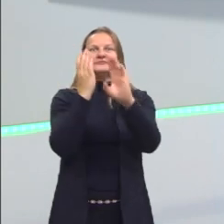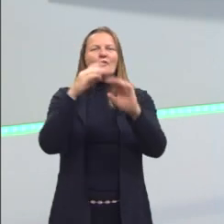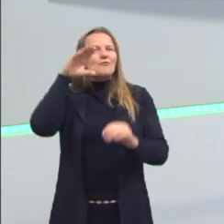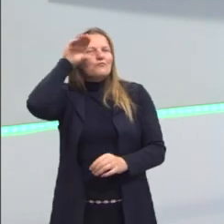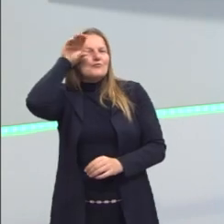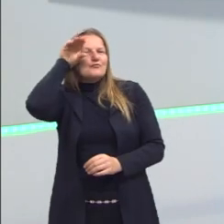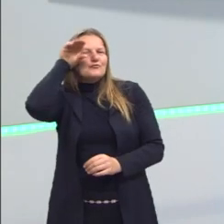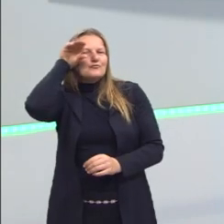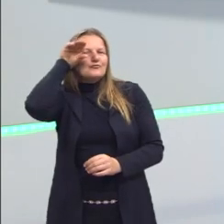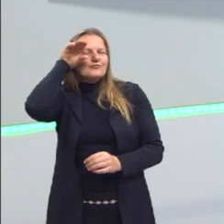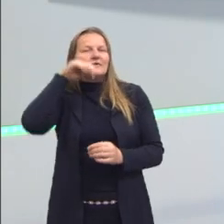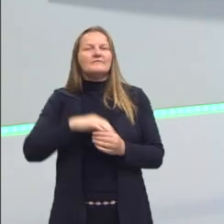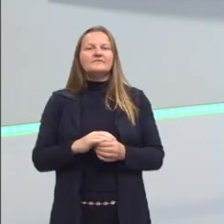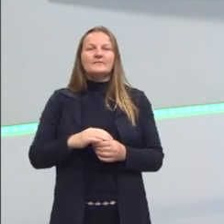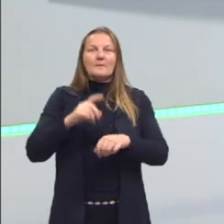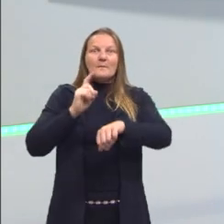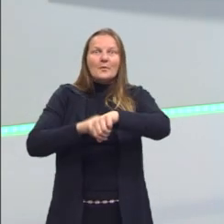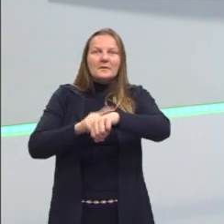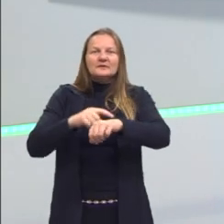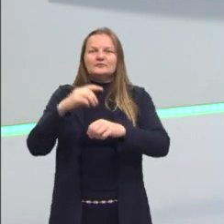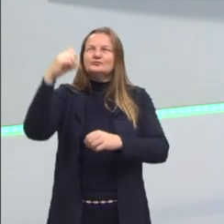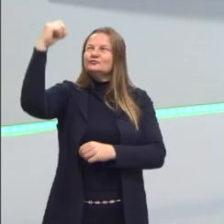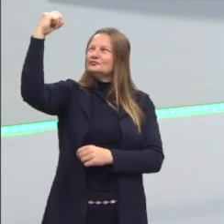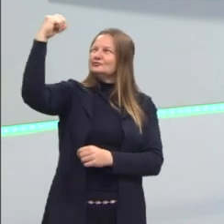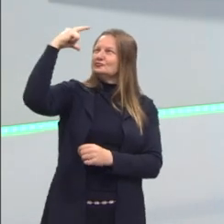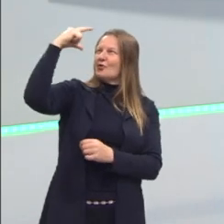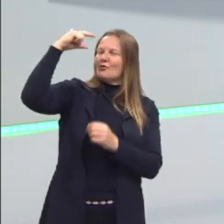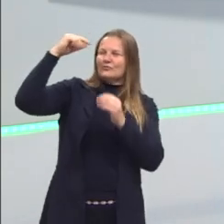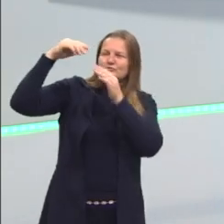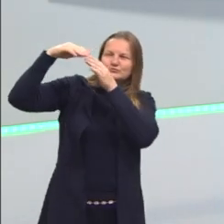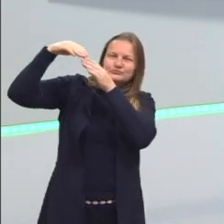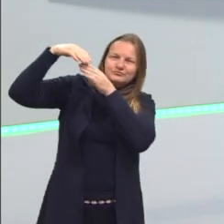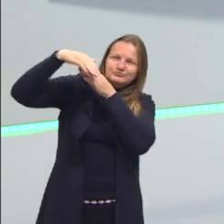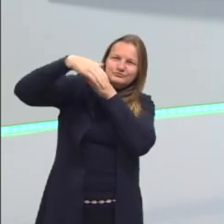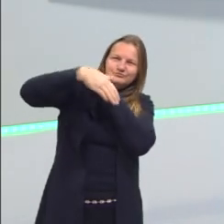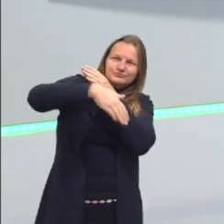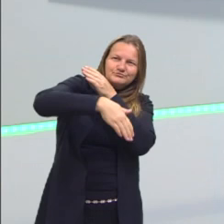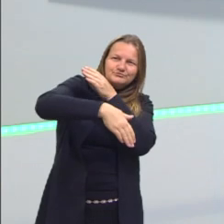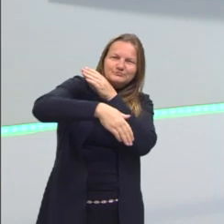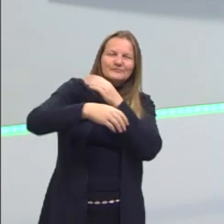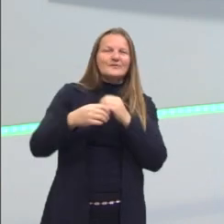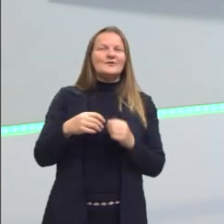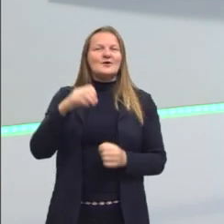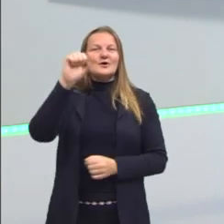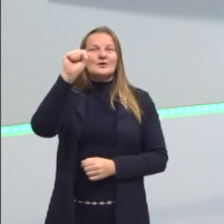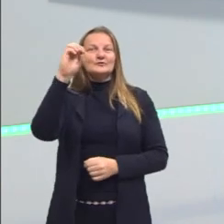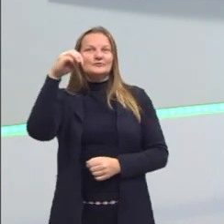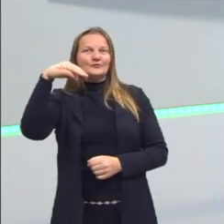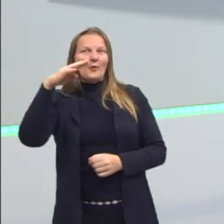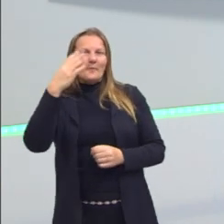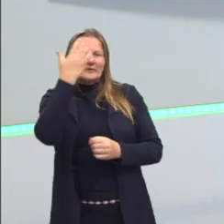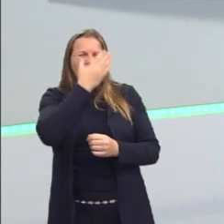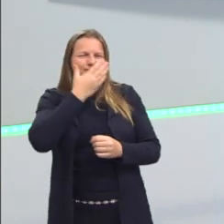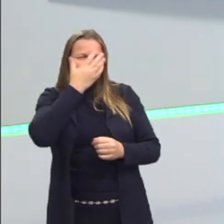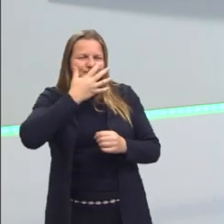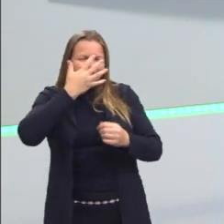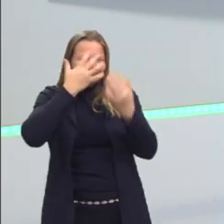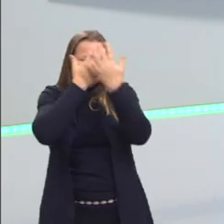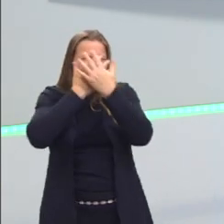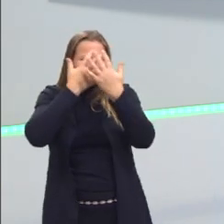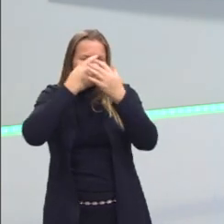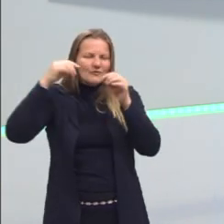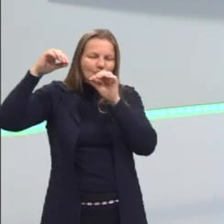observar que em determinado momento do dia o sol né fazia ali a sombra da pirâmide e